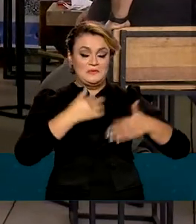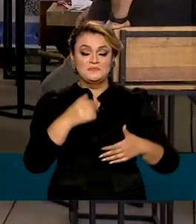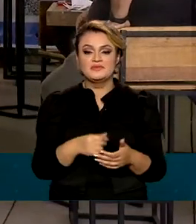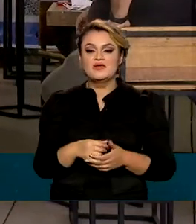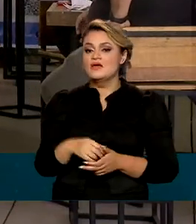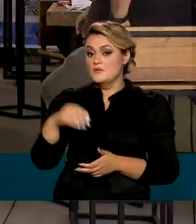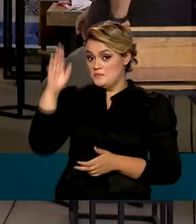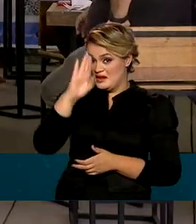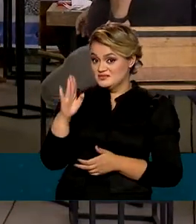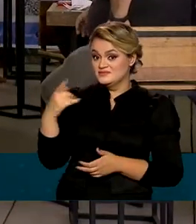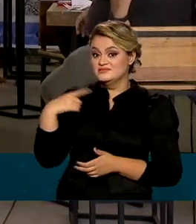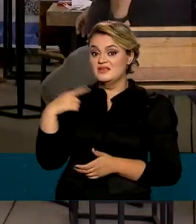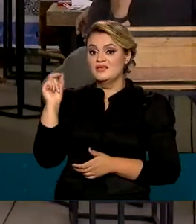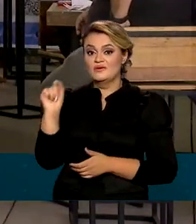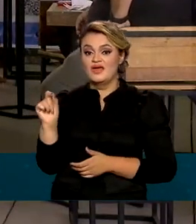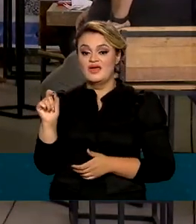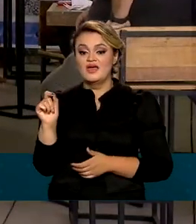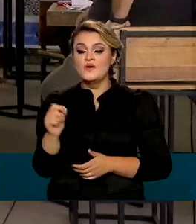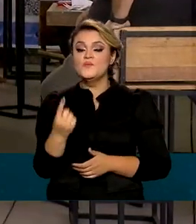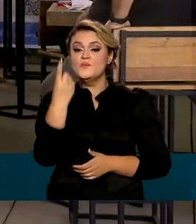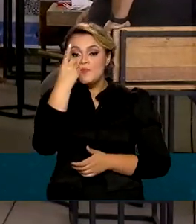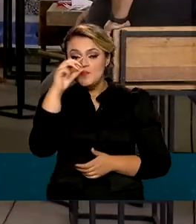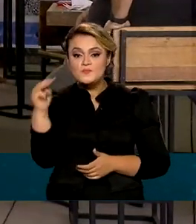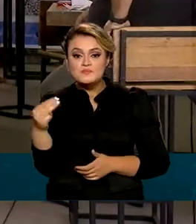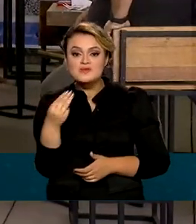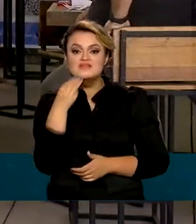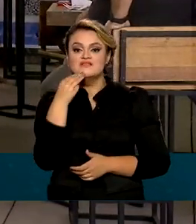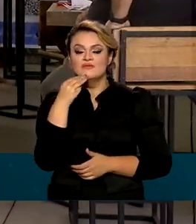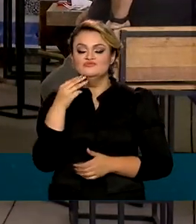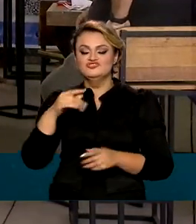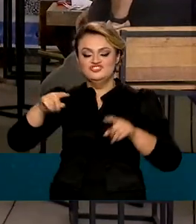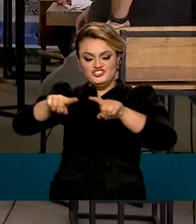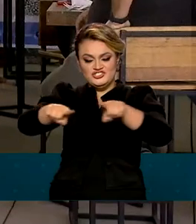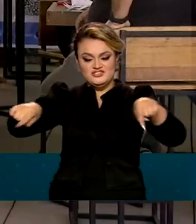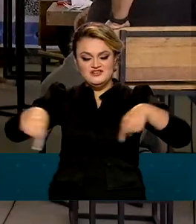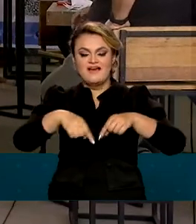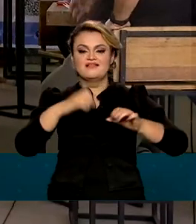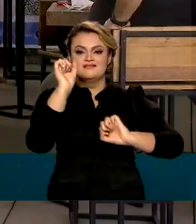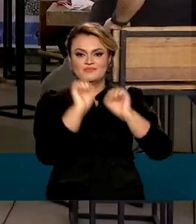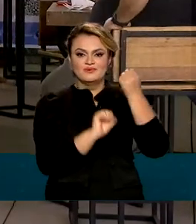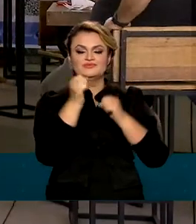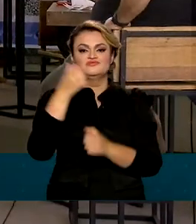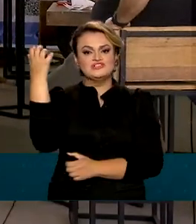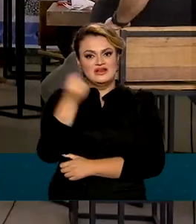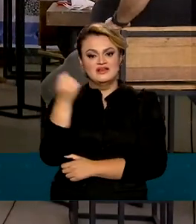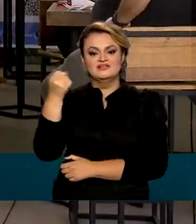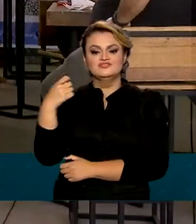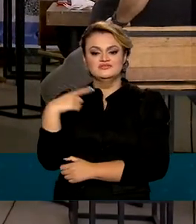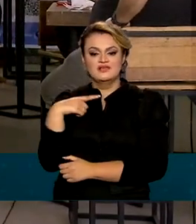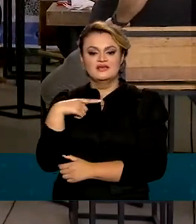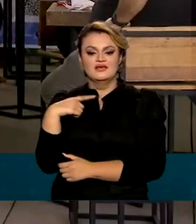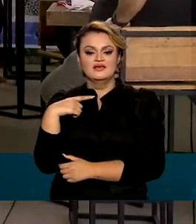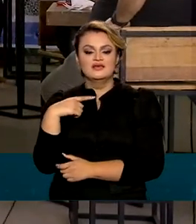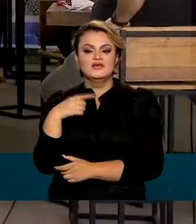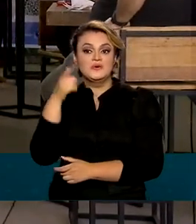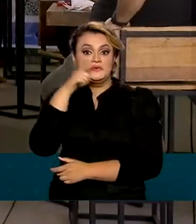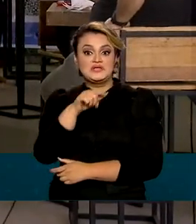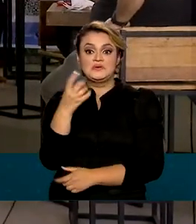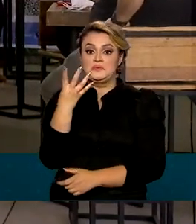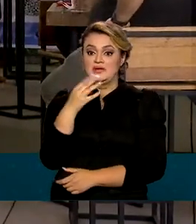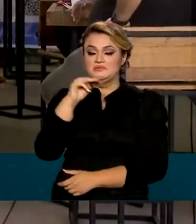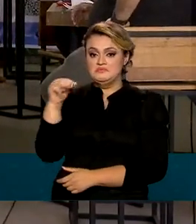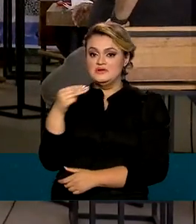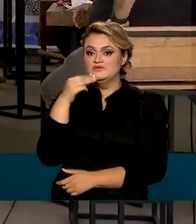país conta com mais de 1 milhão de propriedades produtoras de leite, empregando perto de 4 milhões